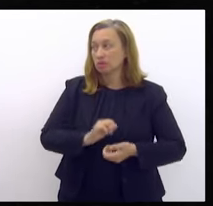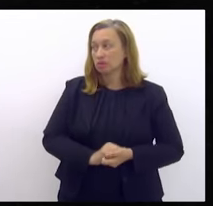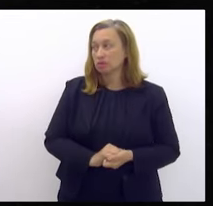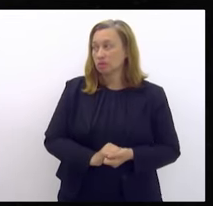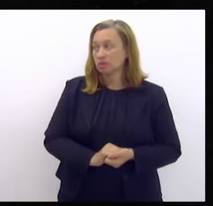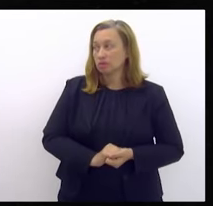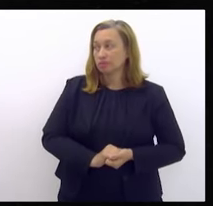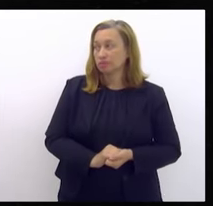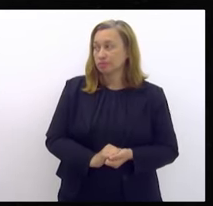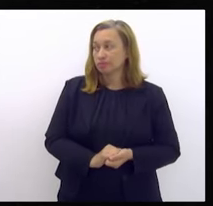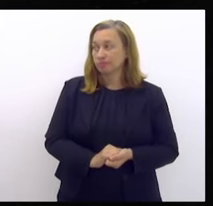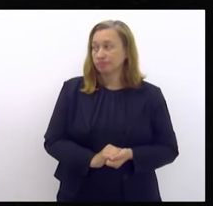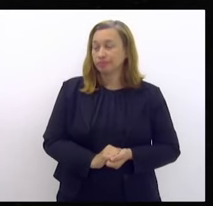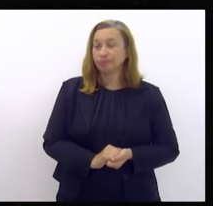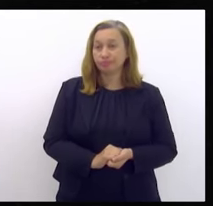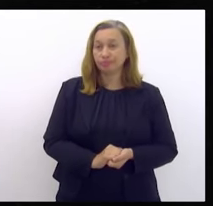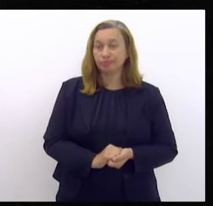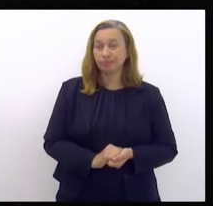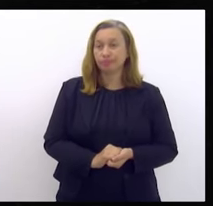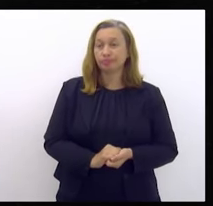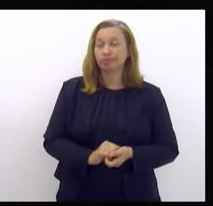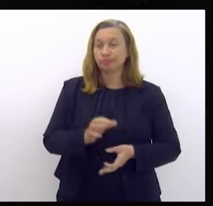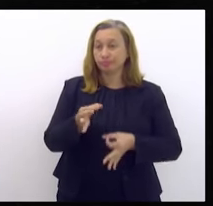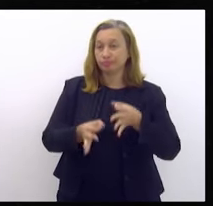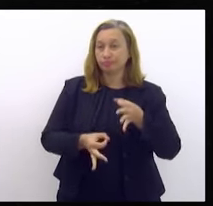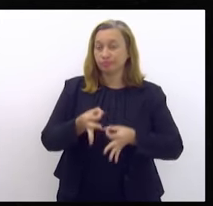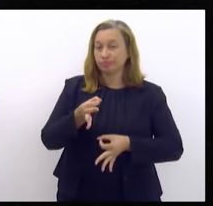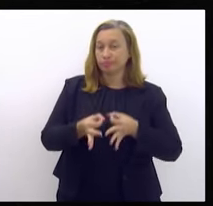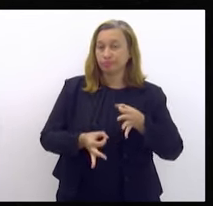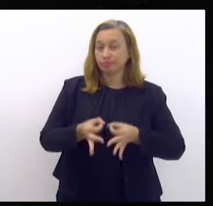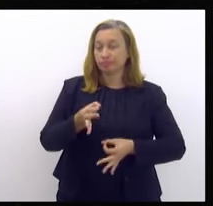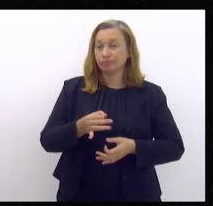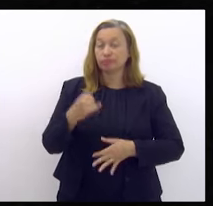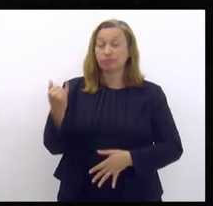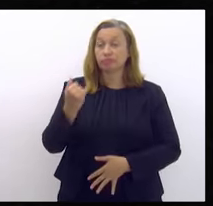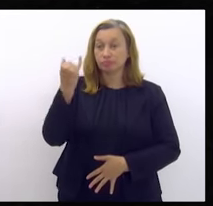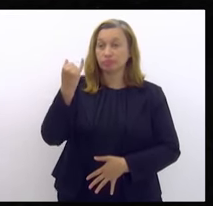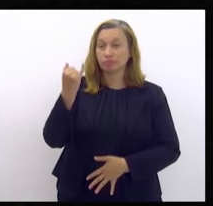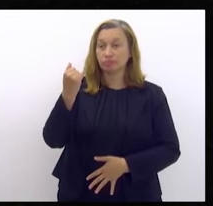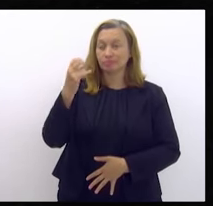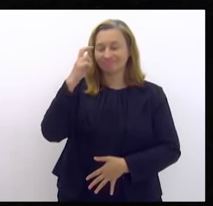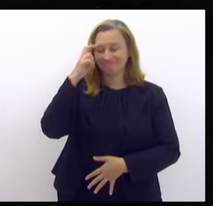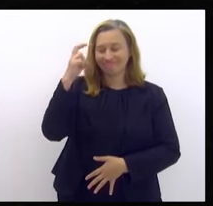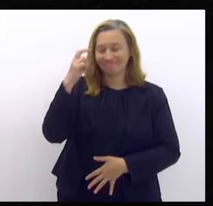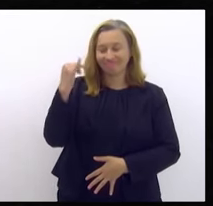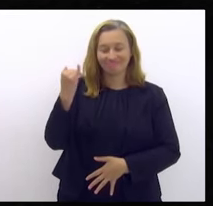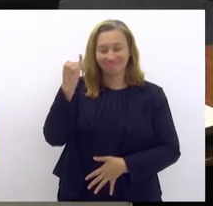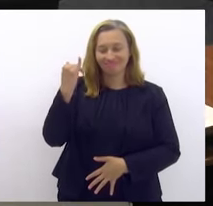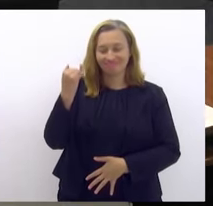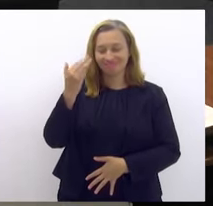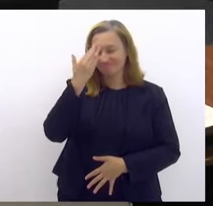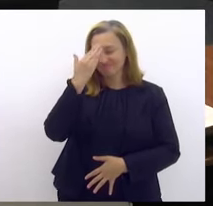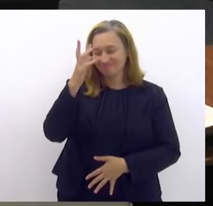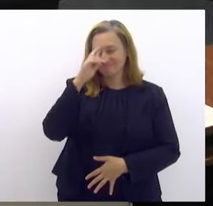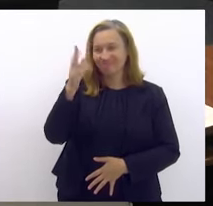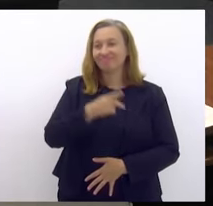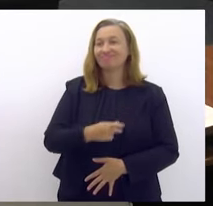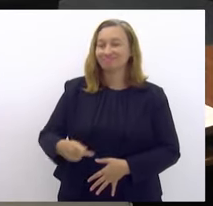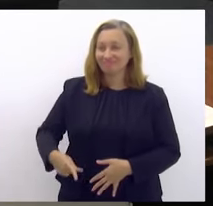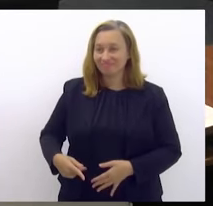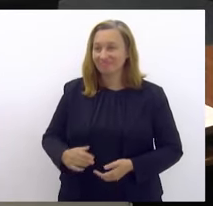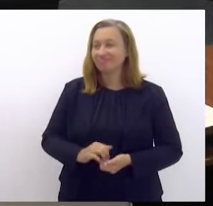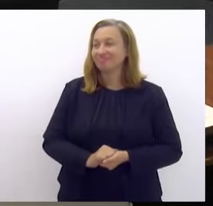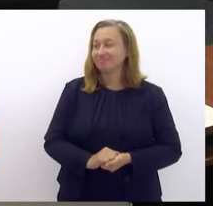votar e fazer justiça, né, com uma importante intelectual brasileira. Muito obrigado, presidente.